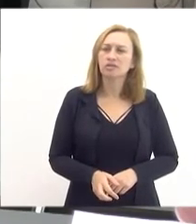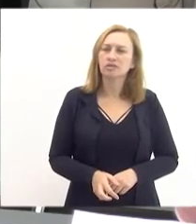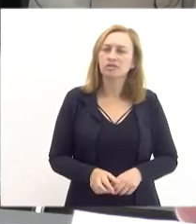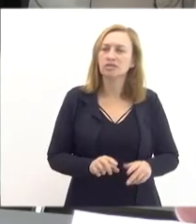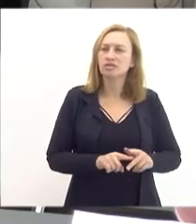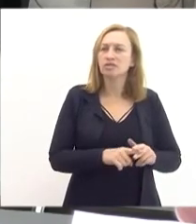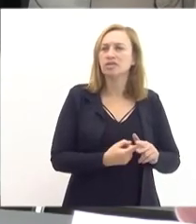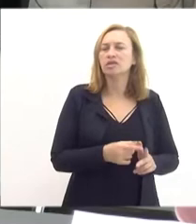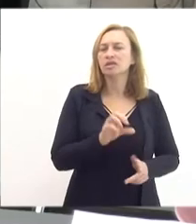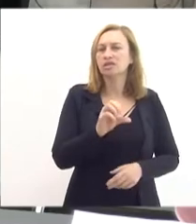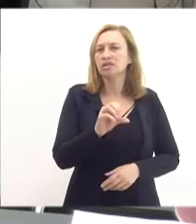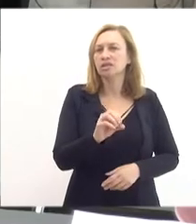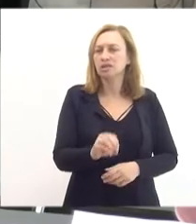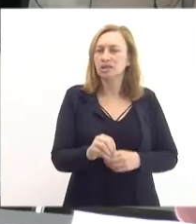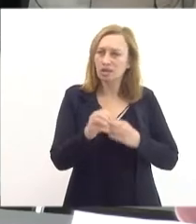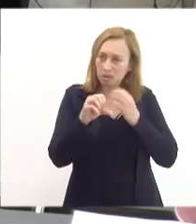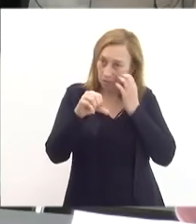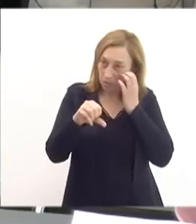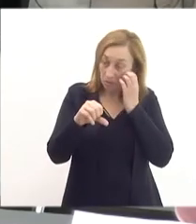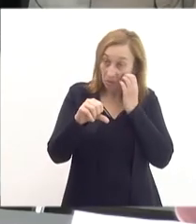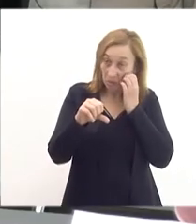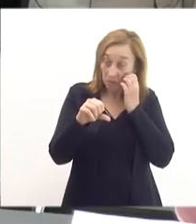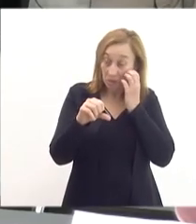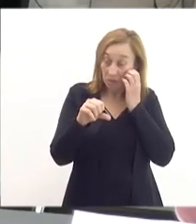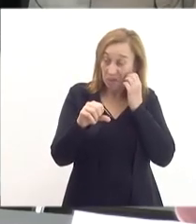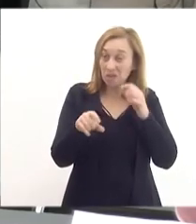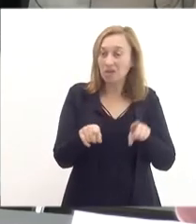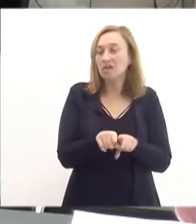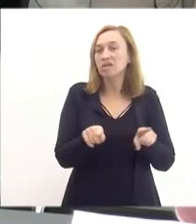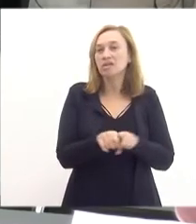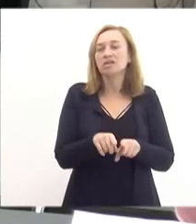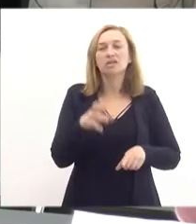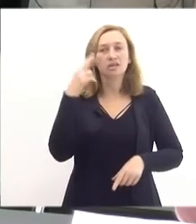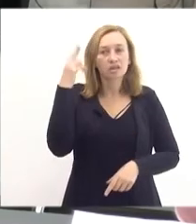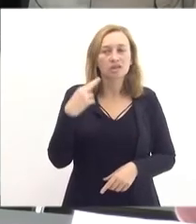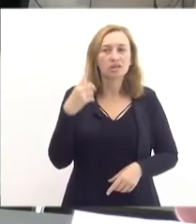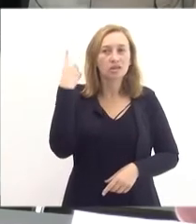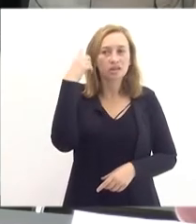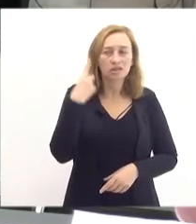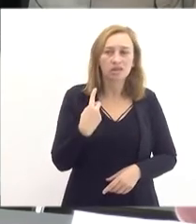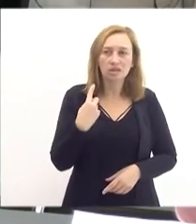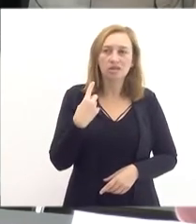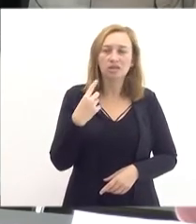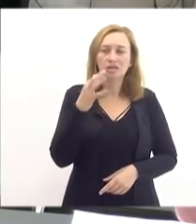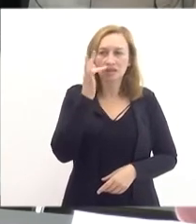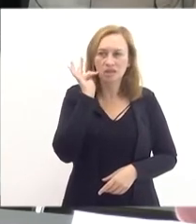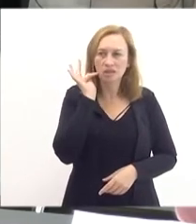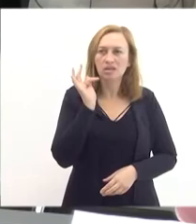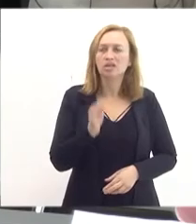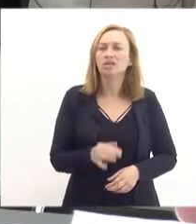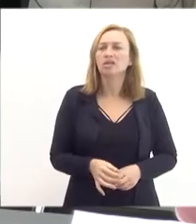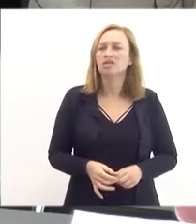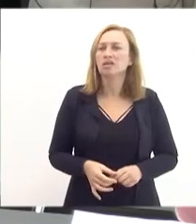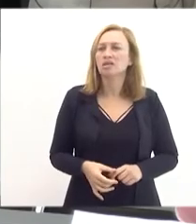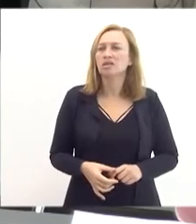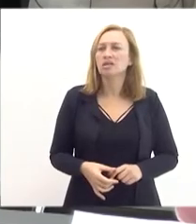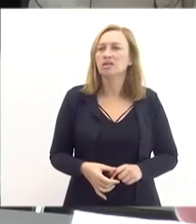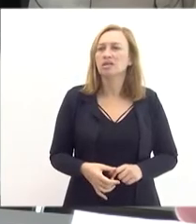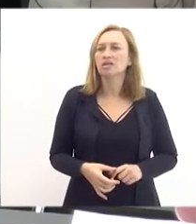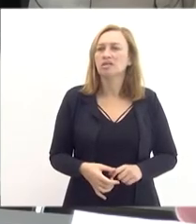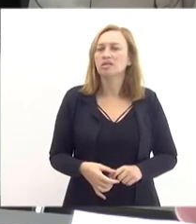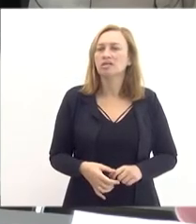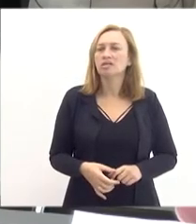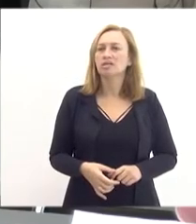Modificativa 09, também das deputadas Renata Souza, Dani Monteiro e do deputado Flávio Serafini. Fala assim,